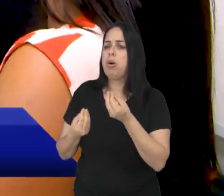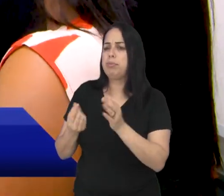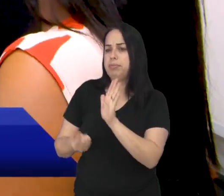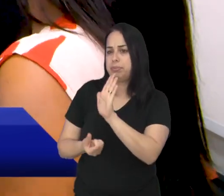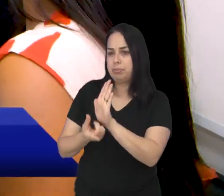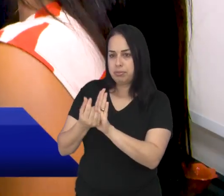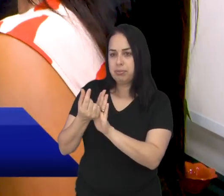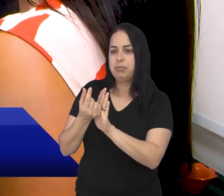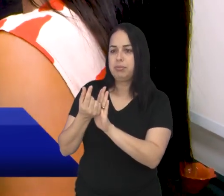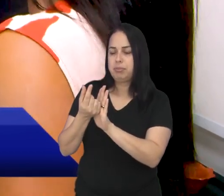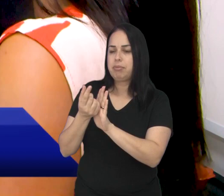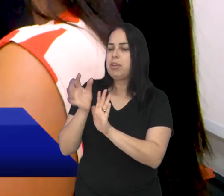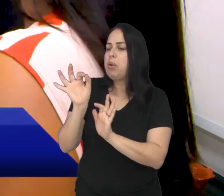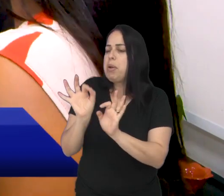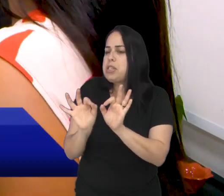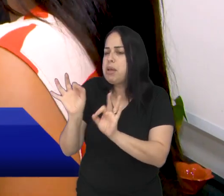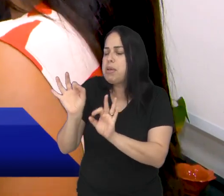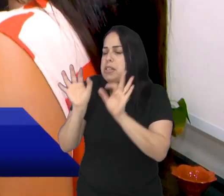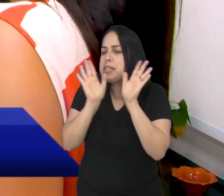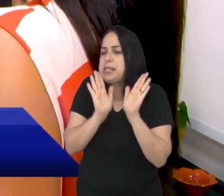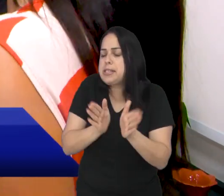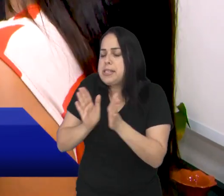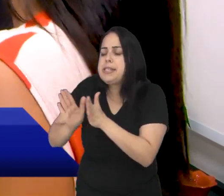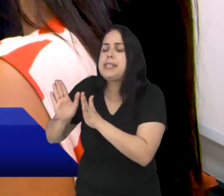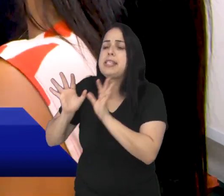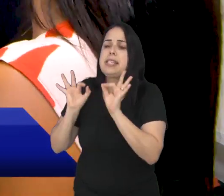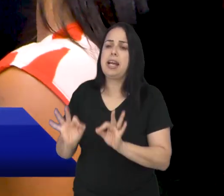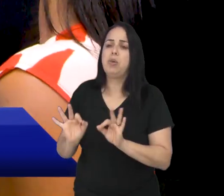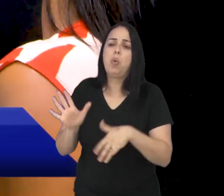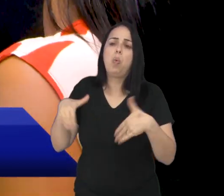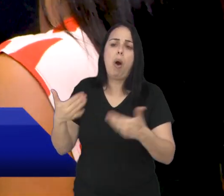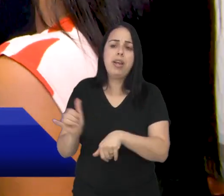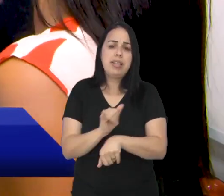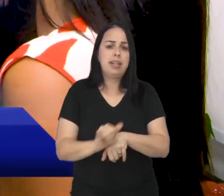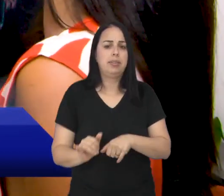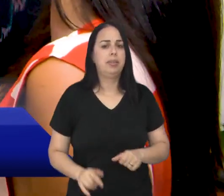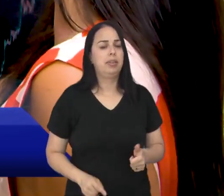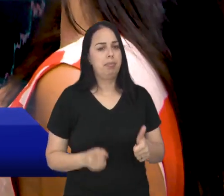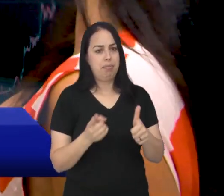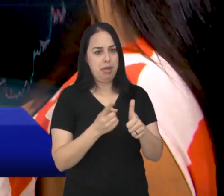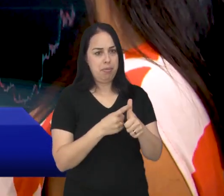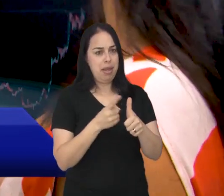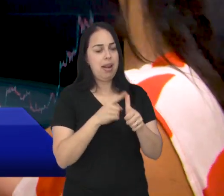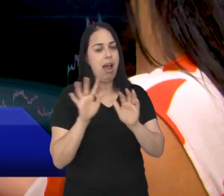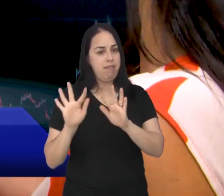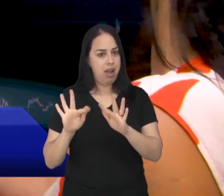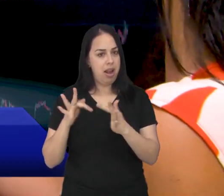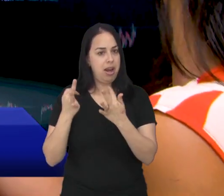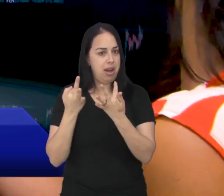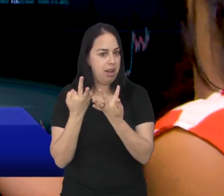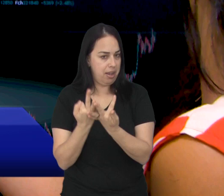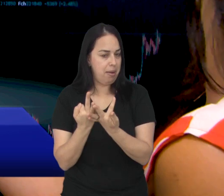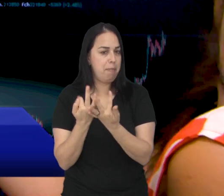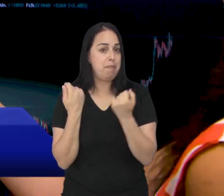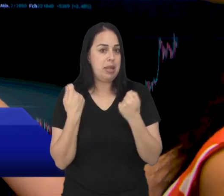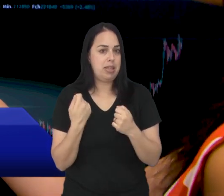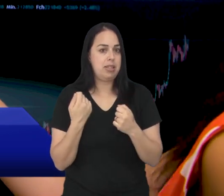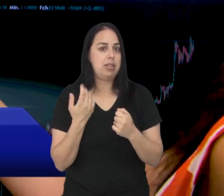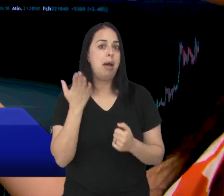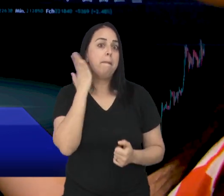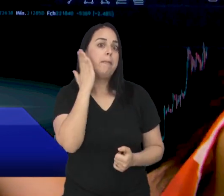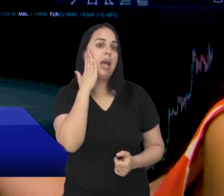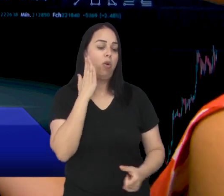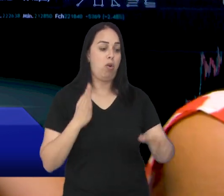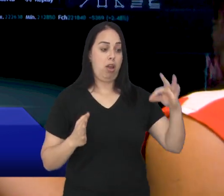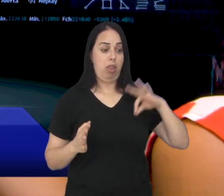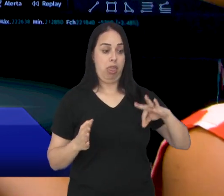esse orçamento familiar, se planejar tudo certinho? Que ferramentas utilizar para isso? Primeiro, a família precisa alinhar a parte financeira,